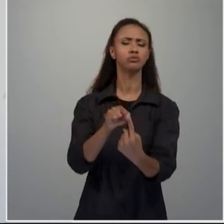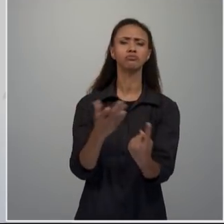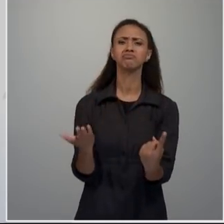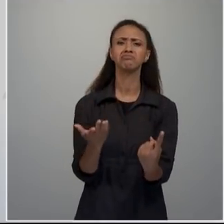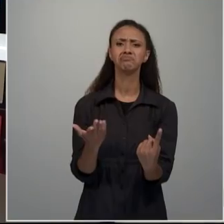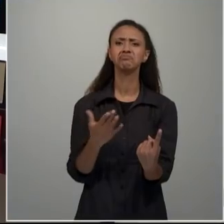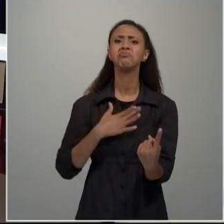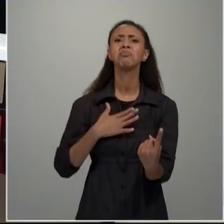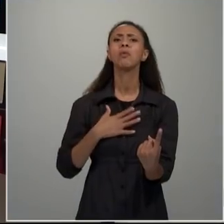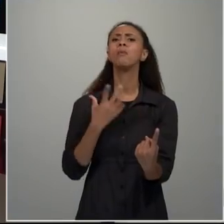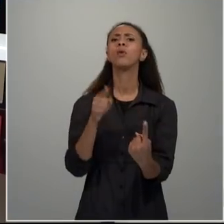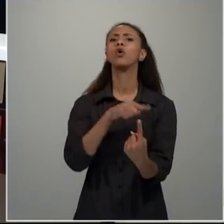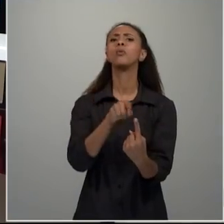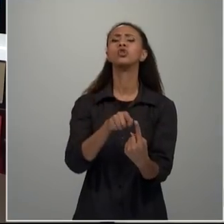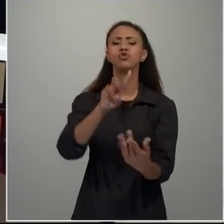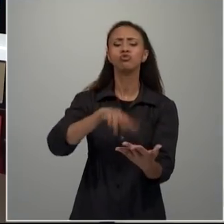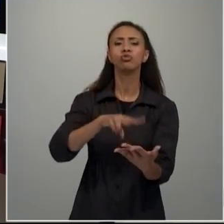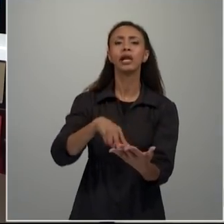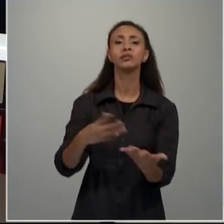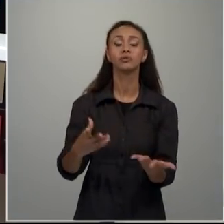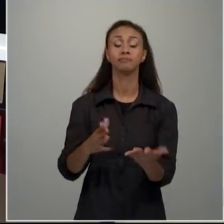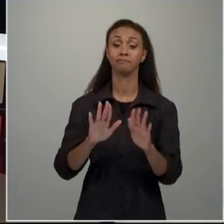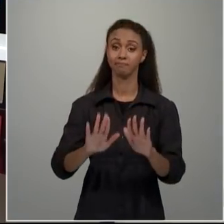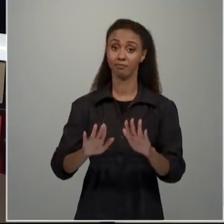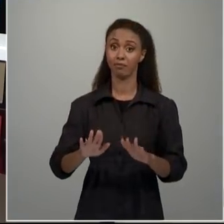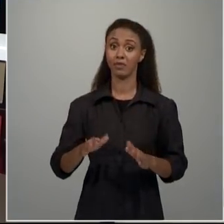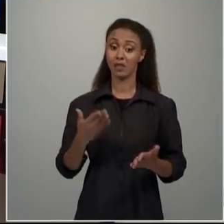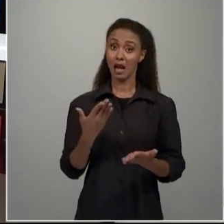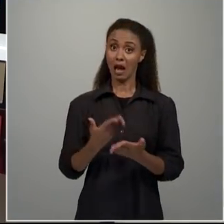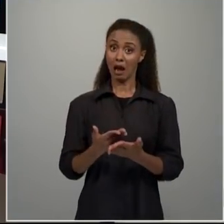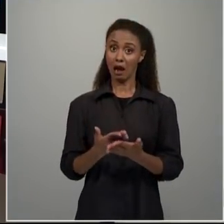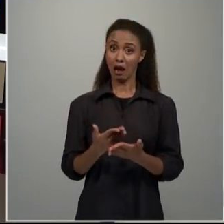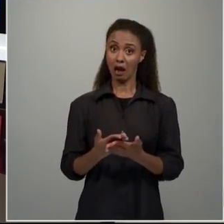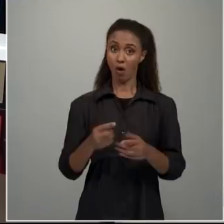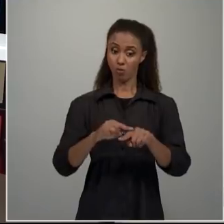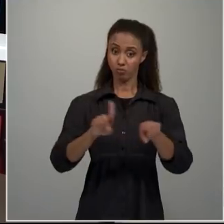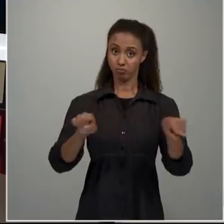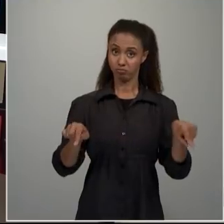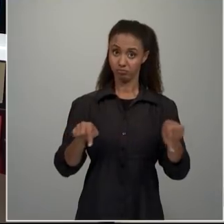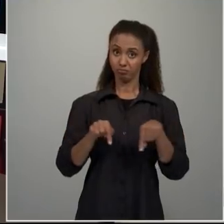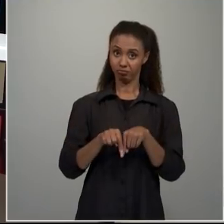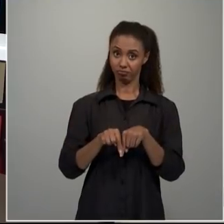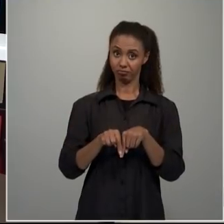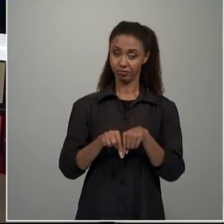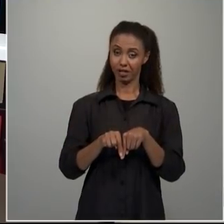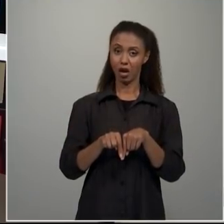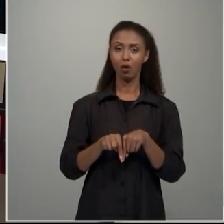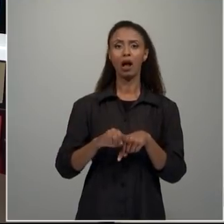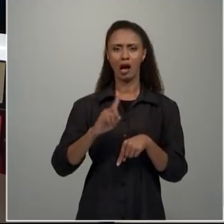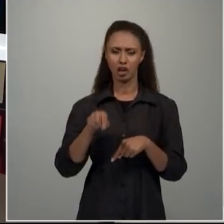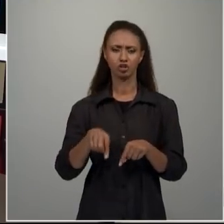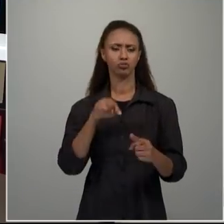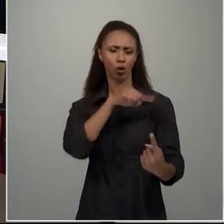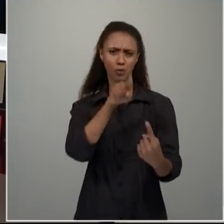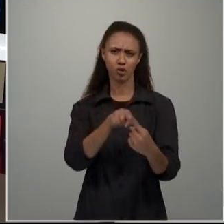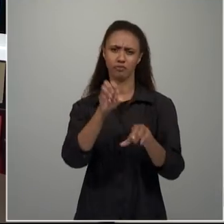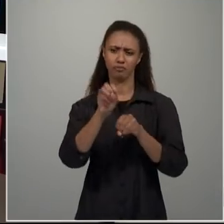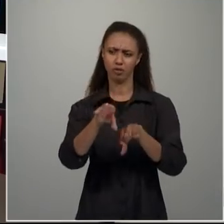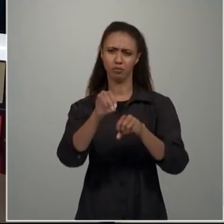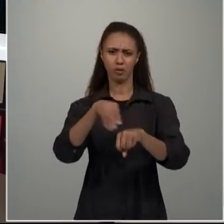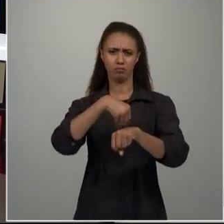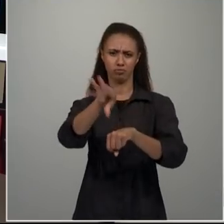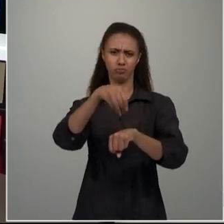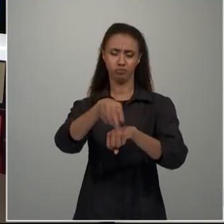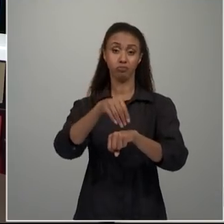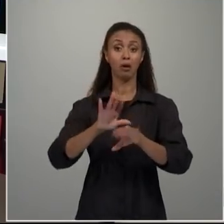no contexto de sala de aula nós vamos dizer os objetivos para vocês na sua vida antes você entrar para o texto